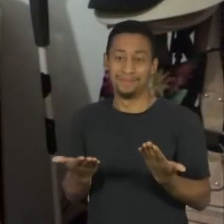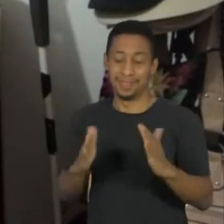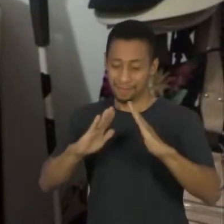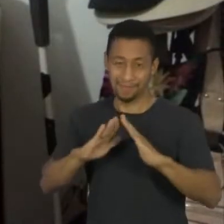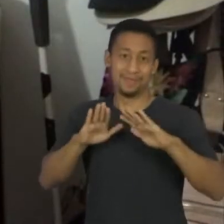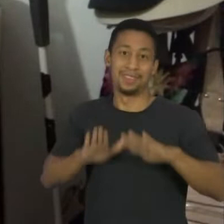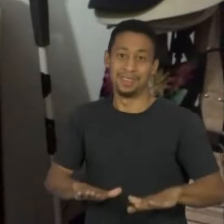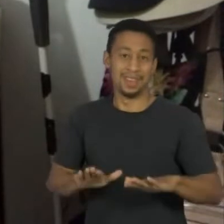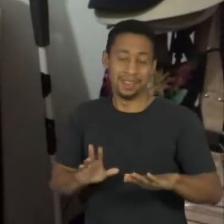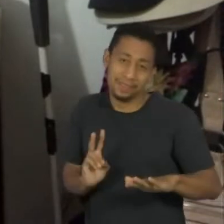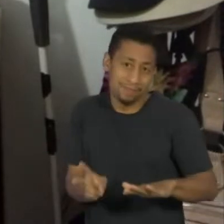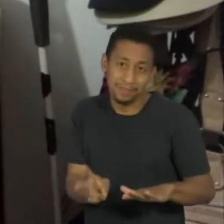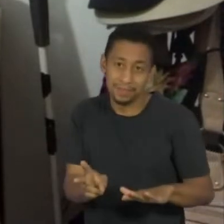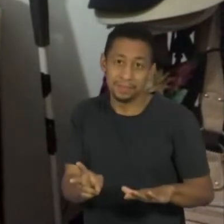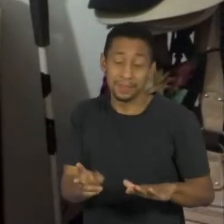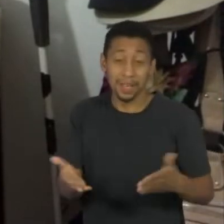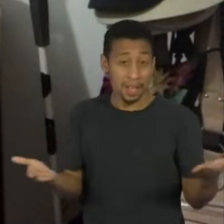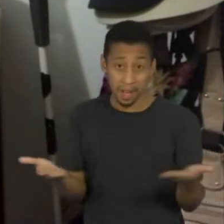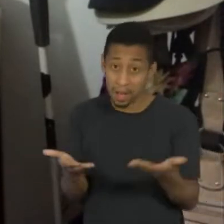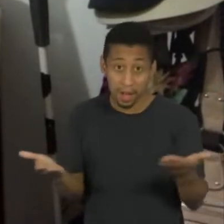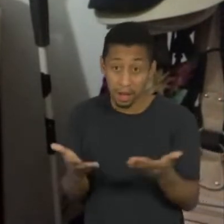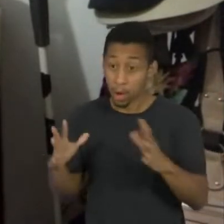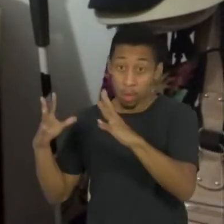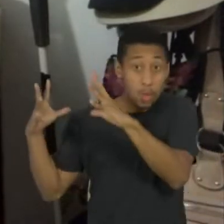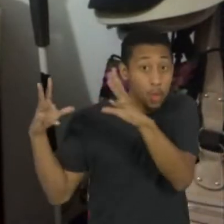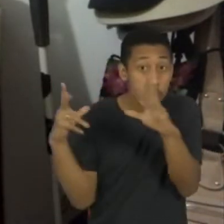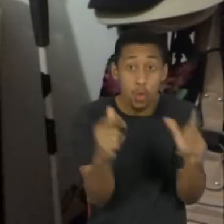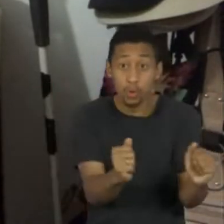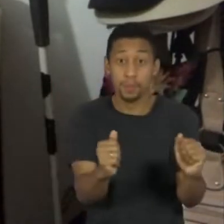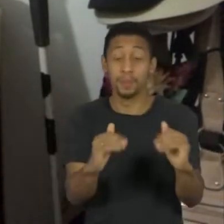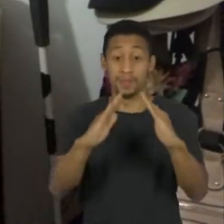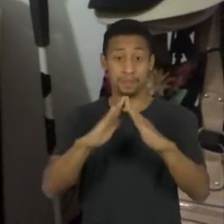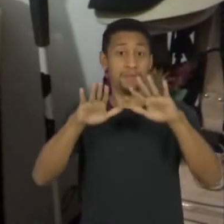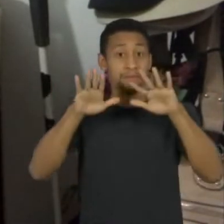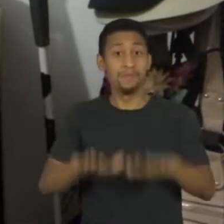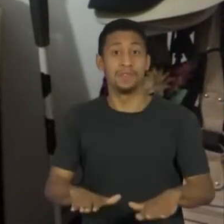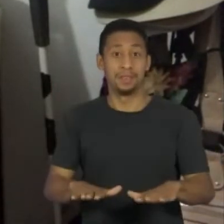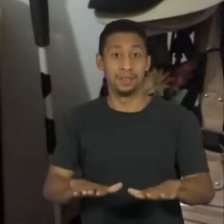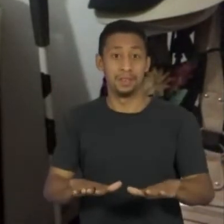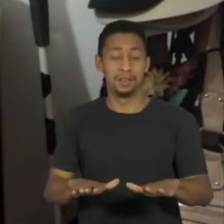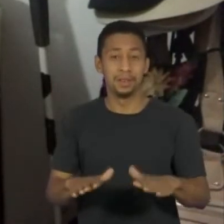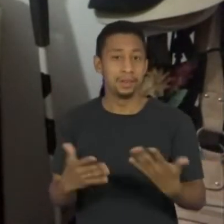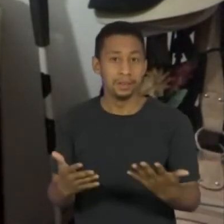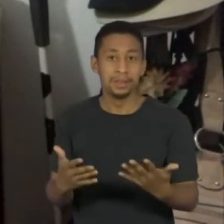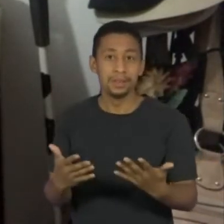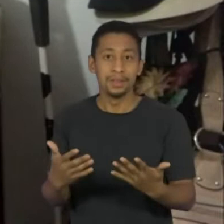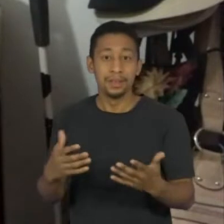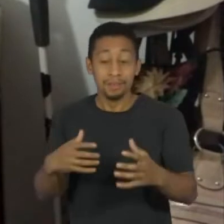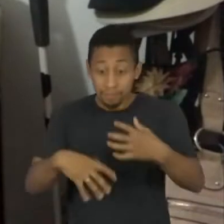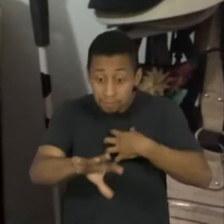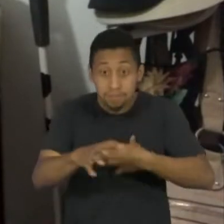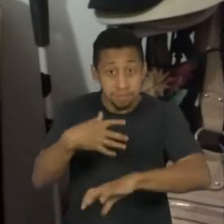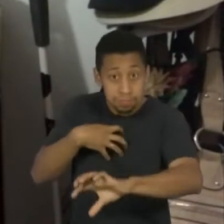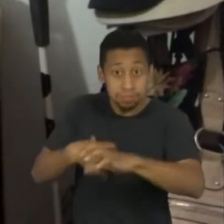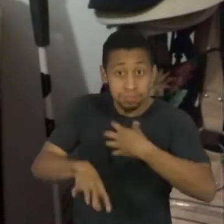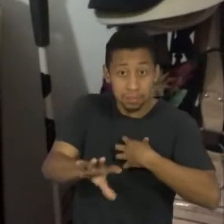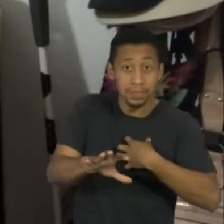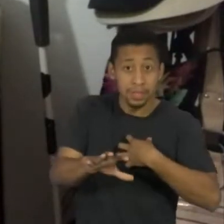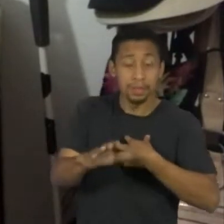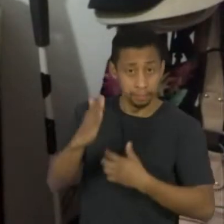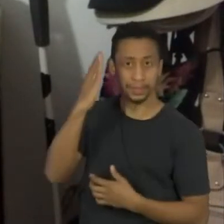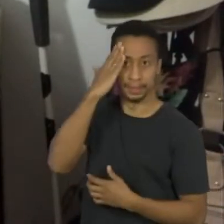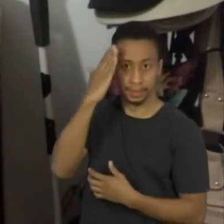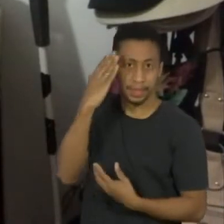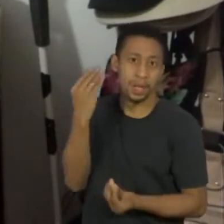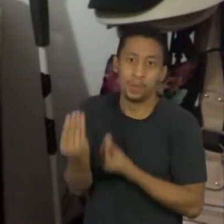social que coloca todo mundo dentro dessa panela que é a exclusão, né, que é o não poder ir à rua, né? Eu acho que é